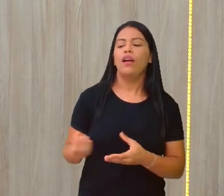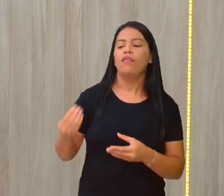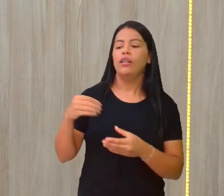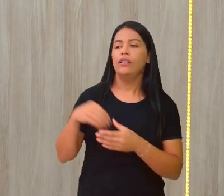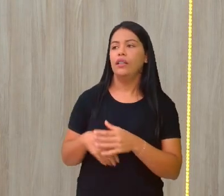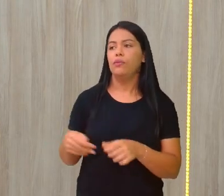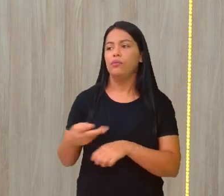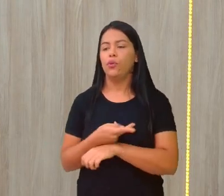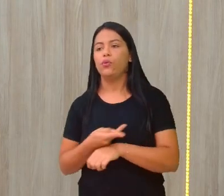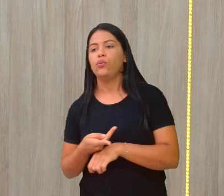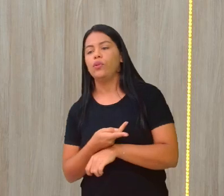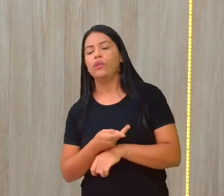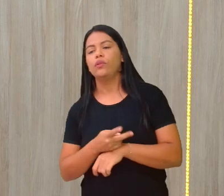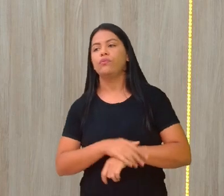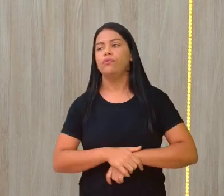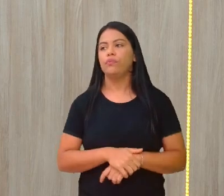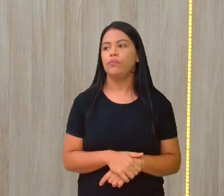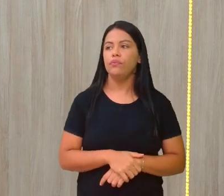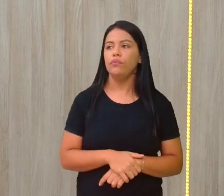procura,